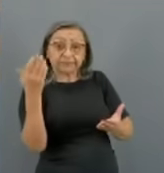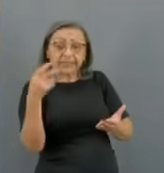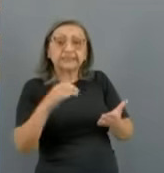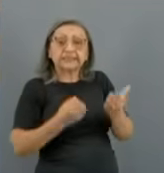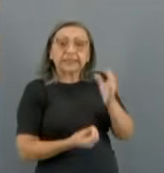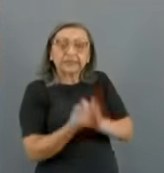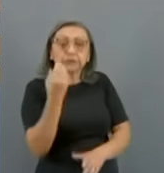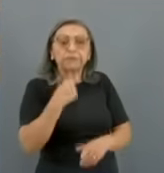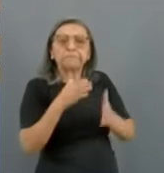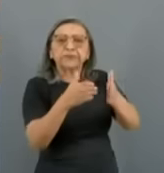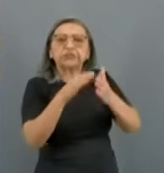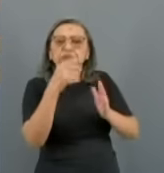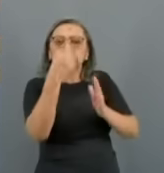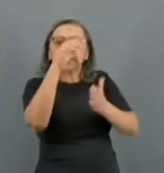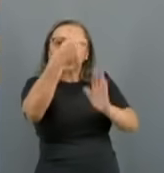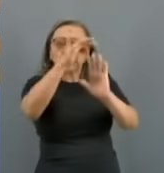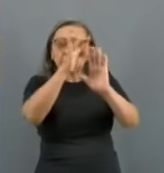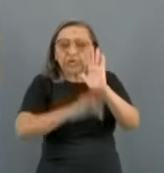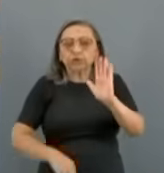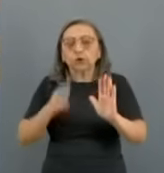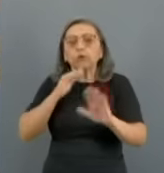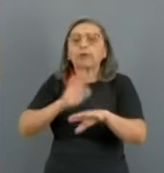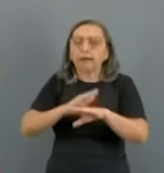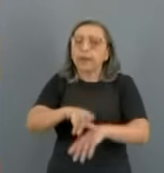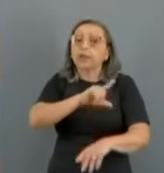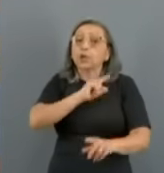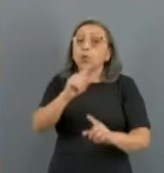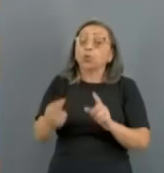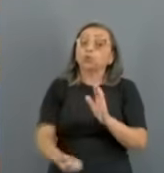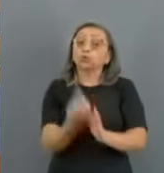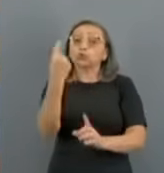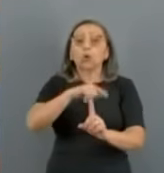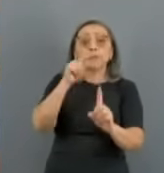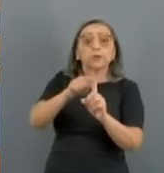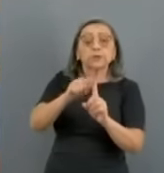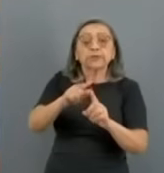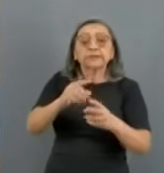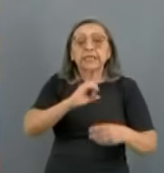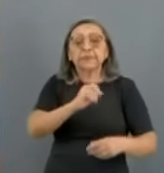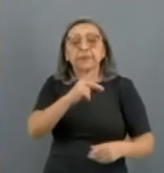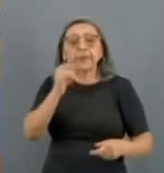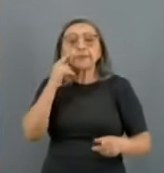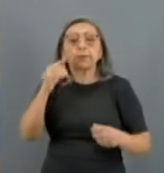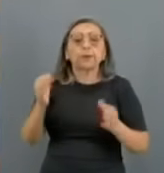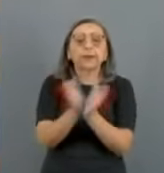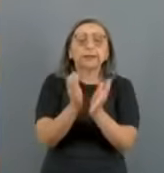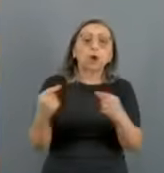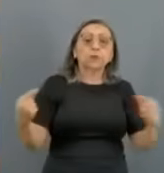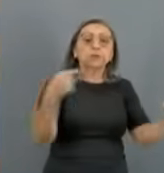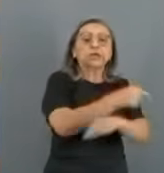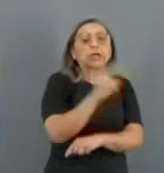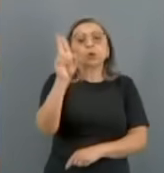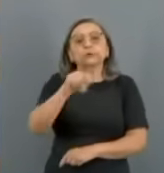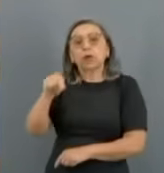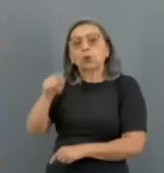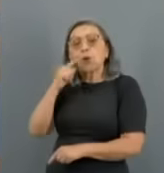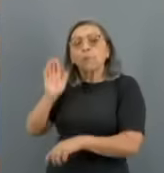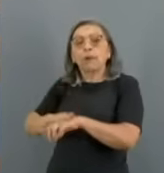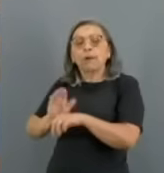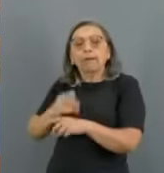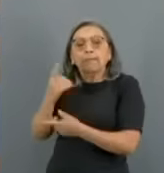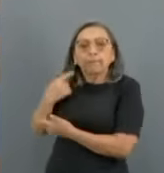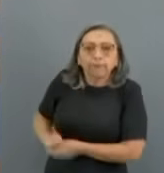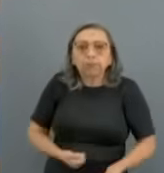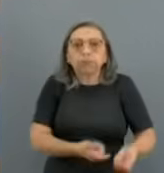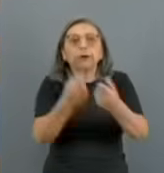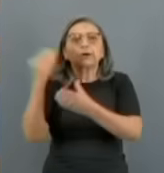eu adverti de que um dos objetivos da CPMI por parte da oposição era usar a comissão como instrumento de barganha